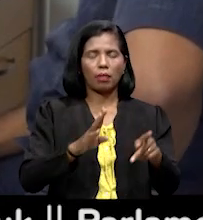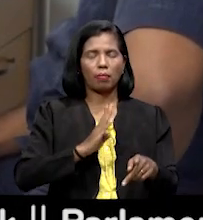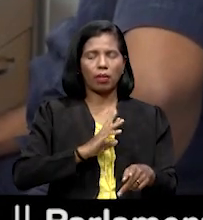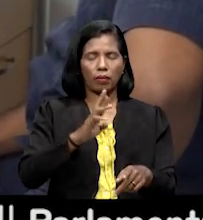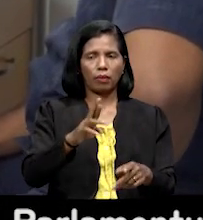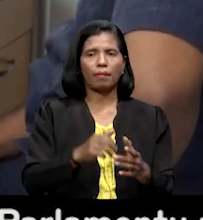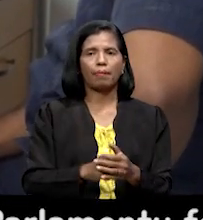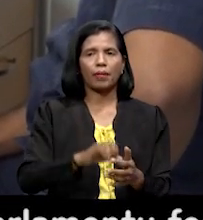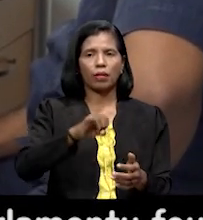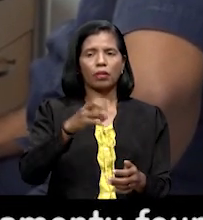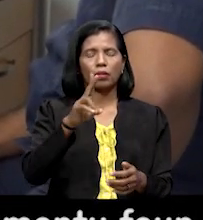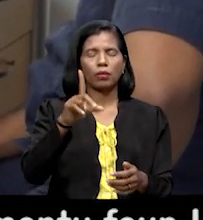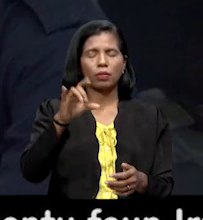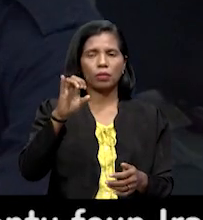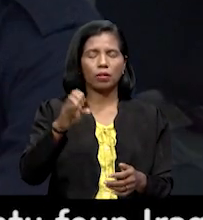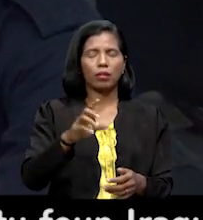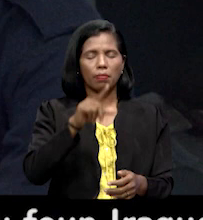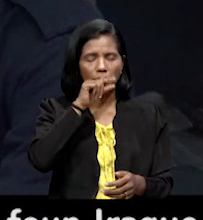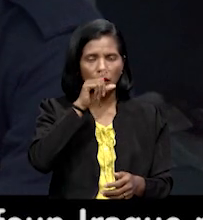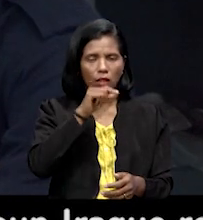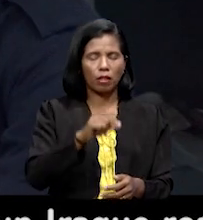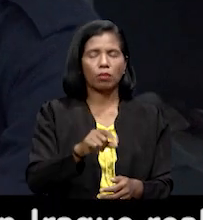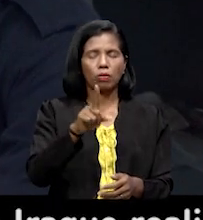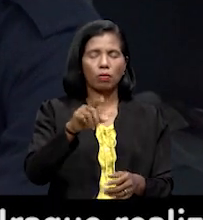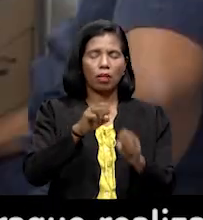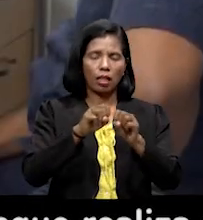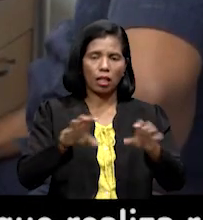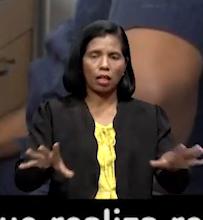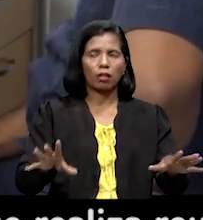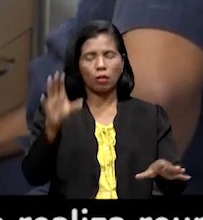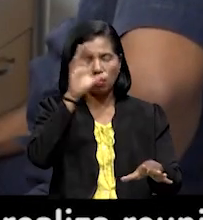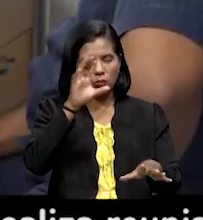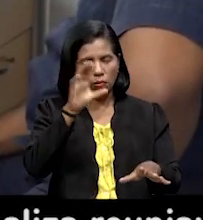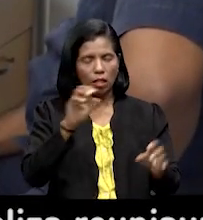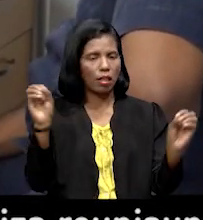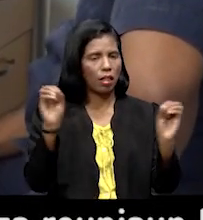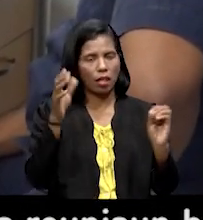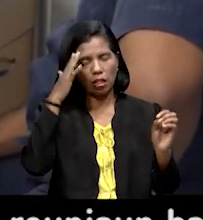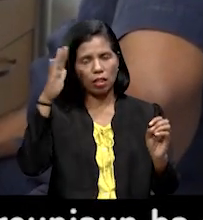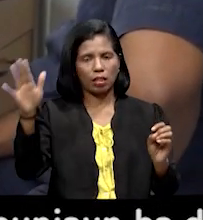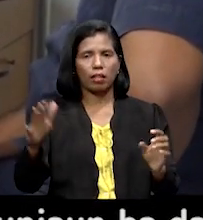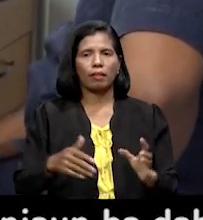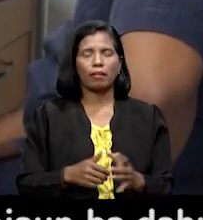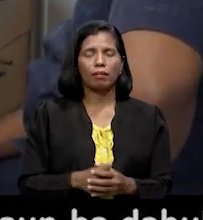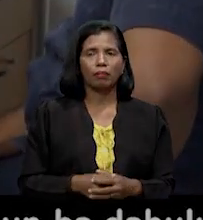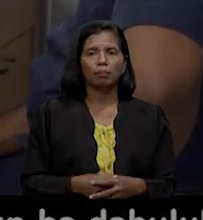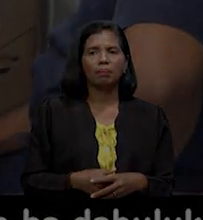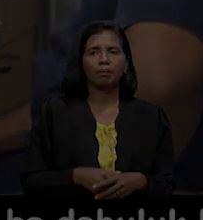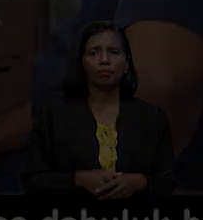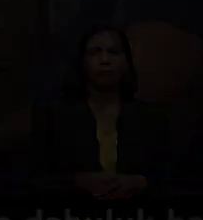Mofel nia manu aman rua lakon i ha manu luhan, mai be nia buka tuir la hetan. Na plan sever, Jacinto Fuka, Ziamen.